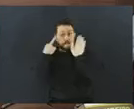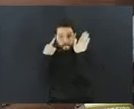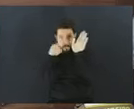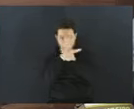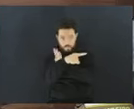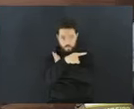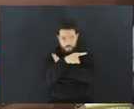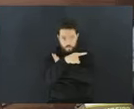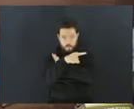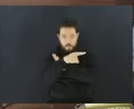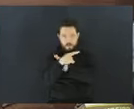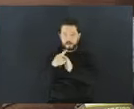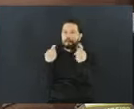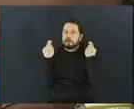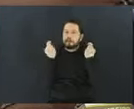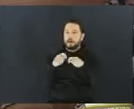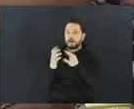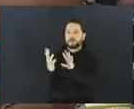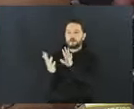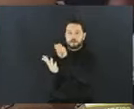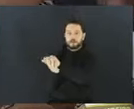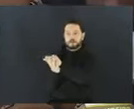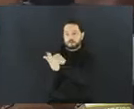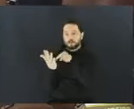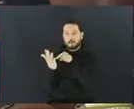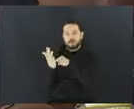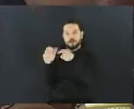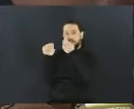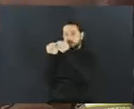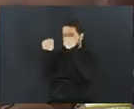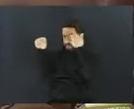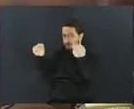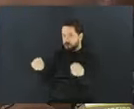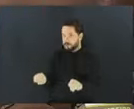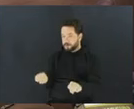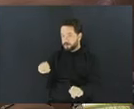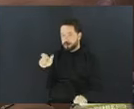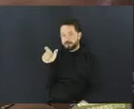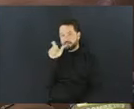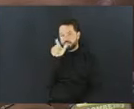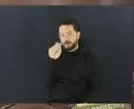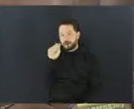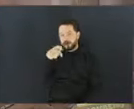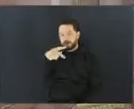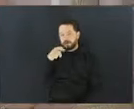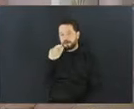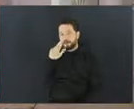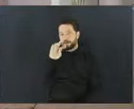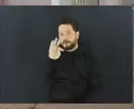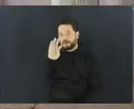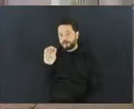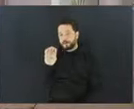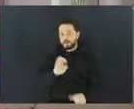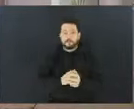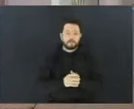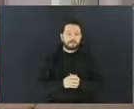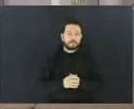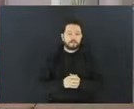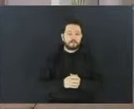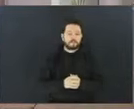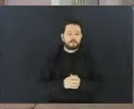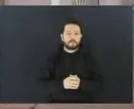ser feitas inscrições no campo à parte. Com a palavra, comandante. Bom dia a todos, senhor